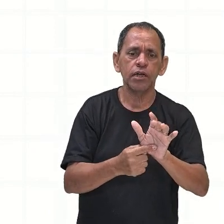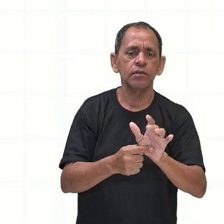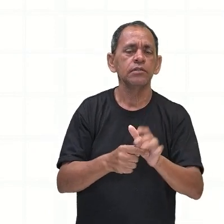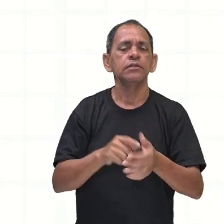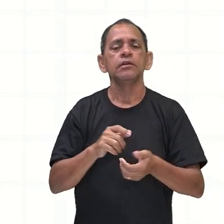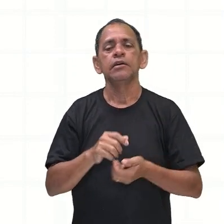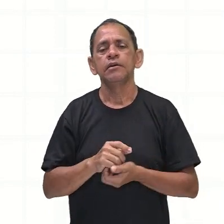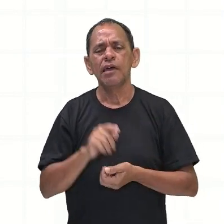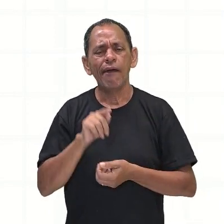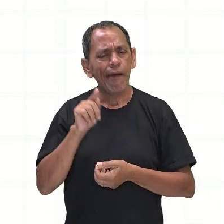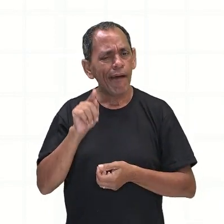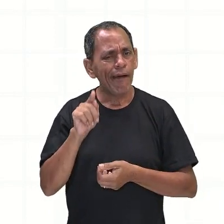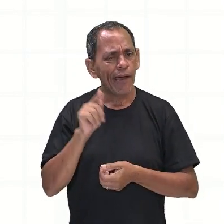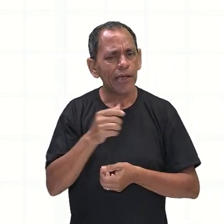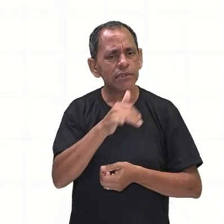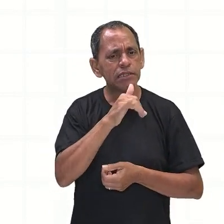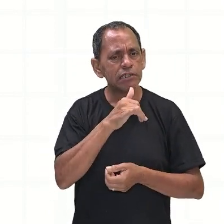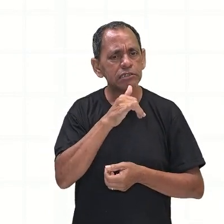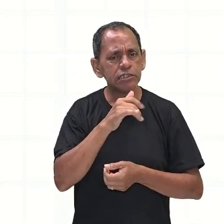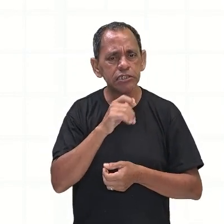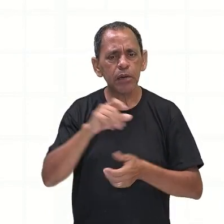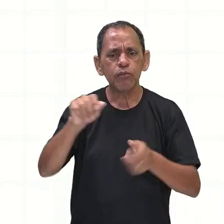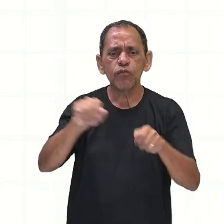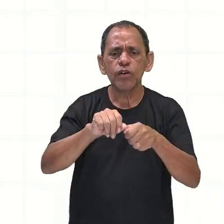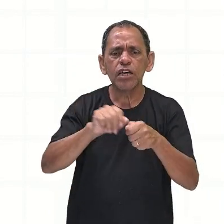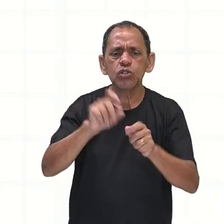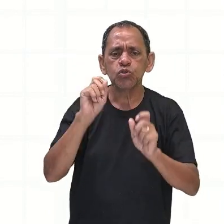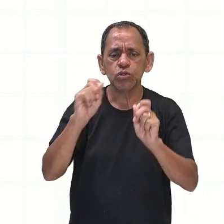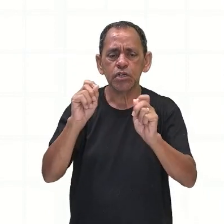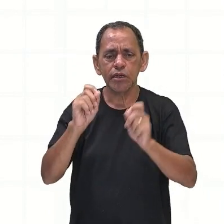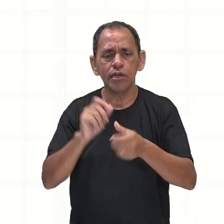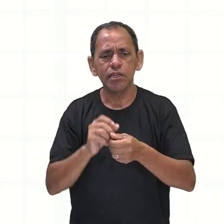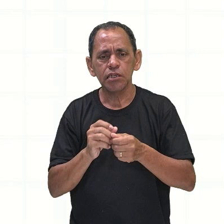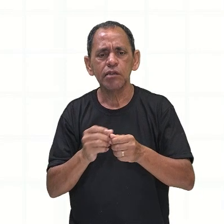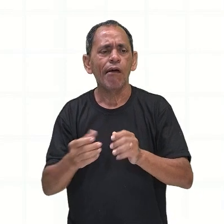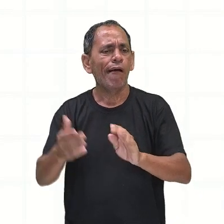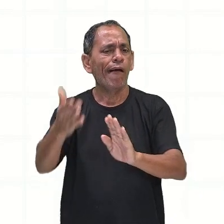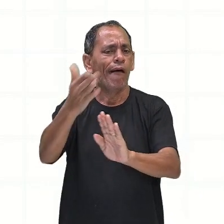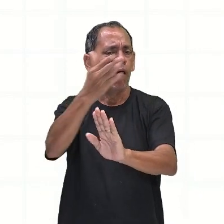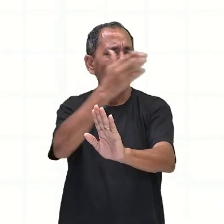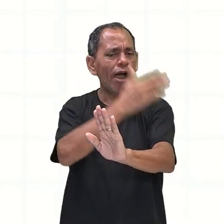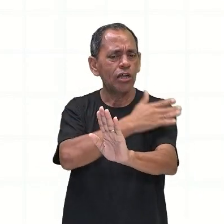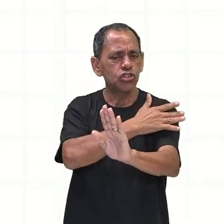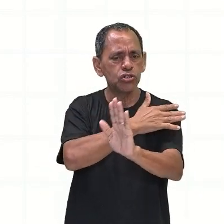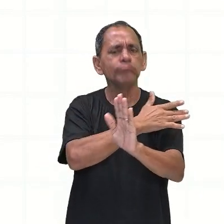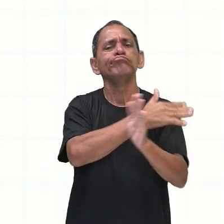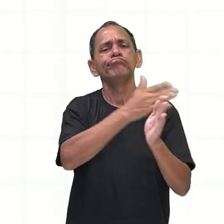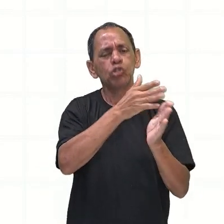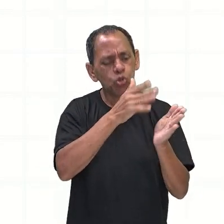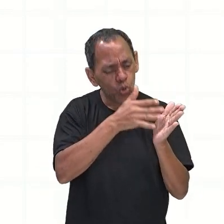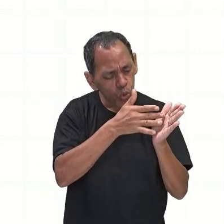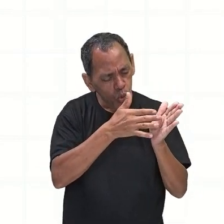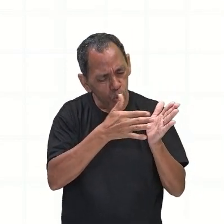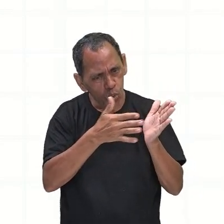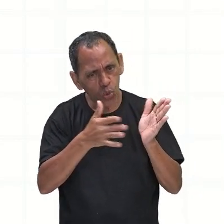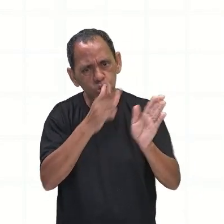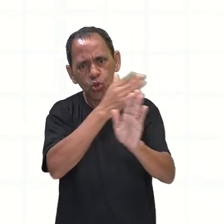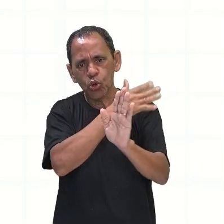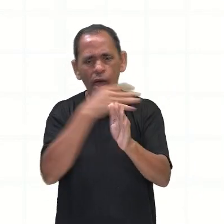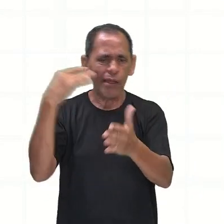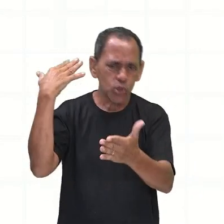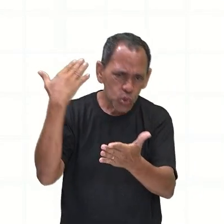foram citados. Quais foram os enunciados que foram citados antes? Olha só, casas e pastos, árvores